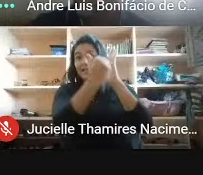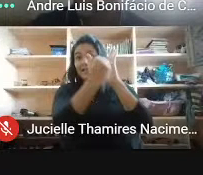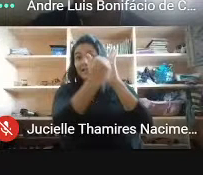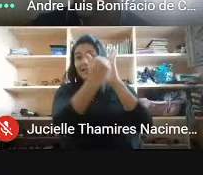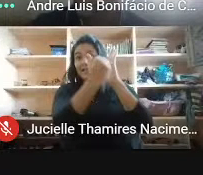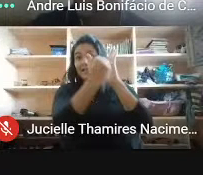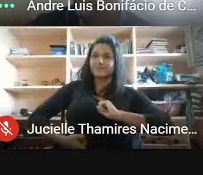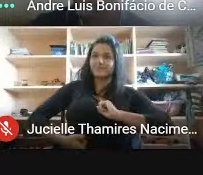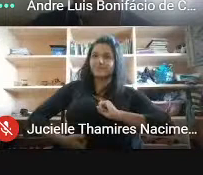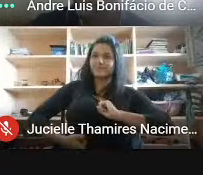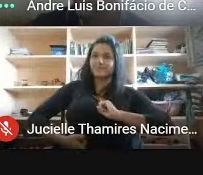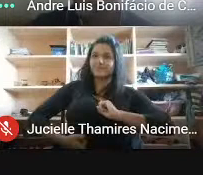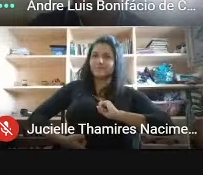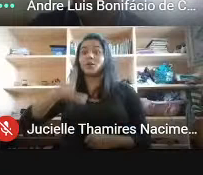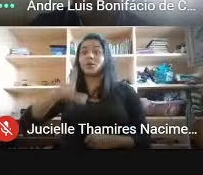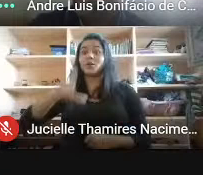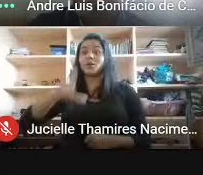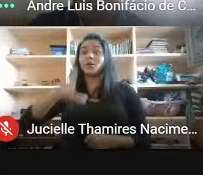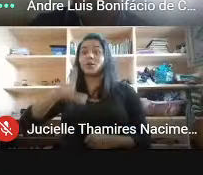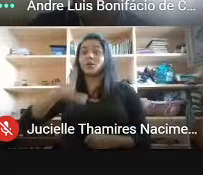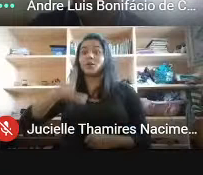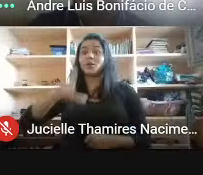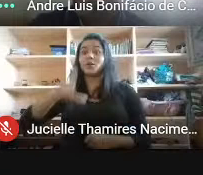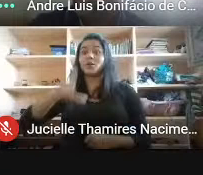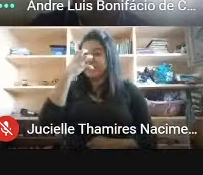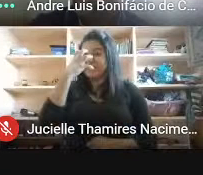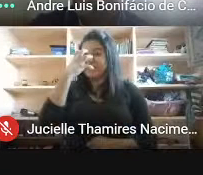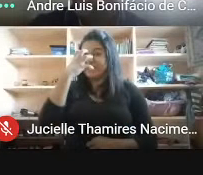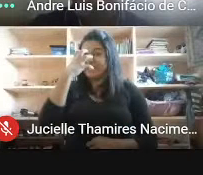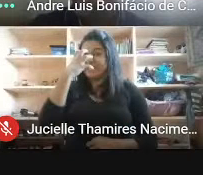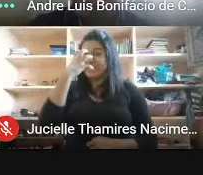Mas a gente percebe, são duas coisas que vocês falaram